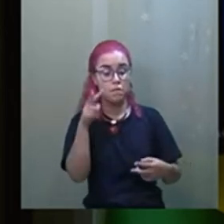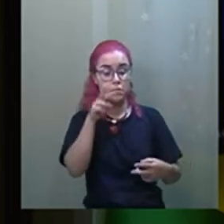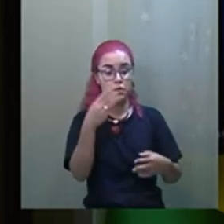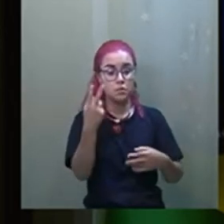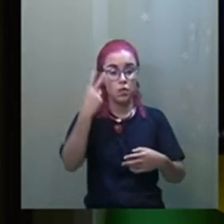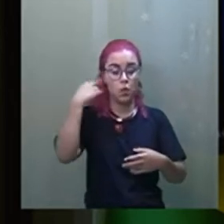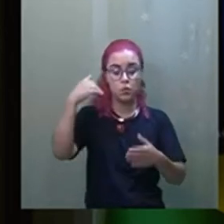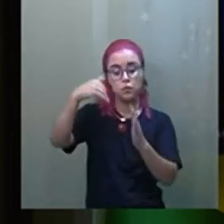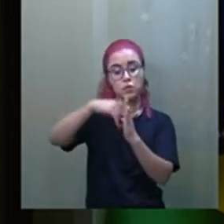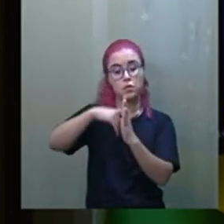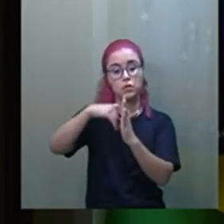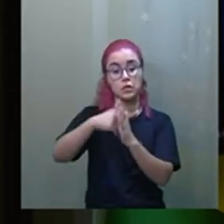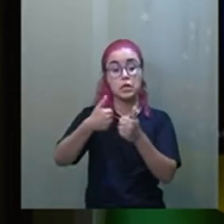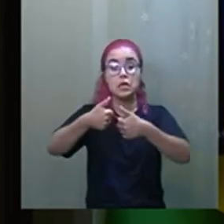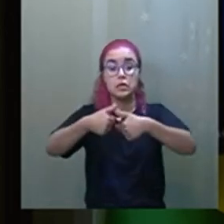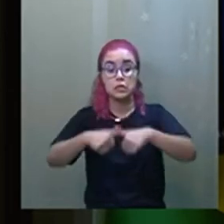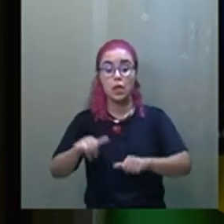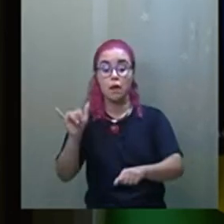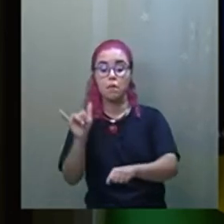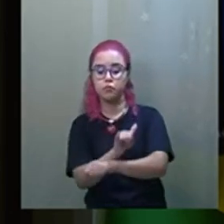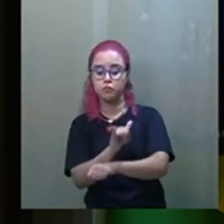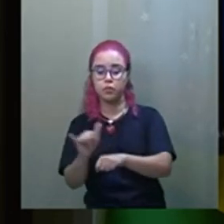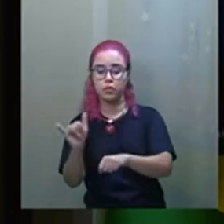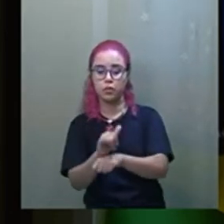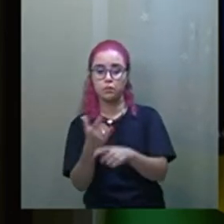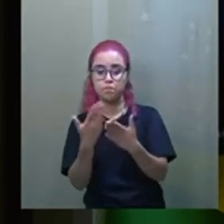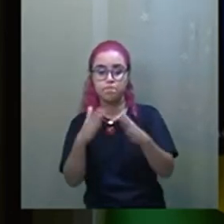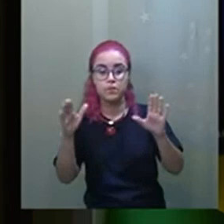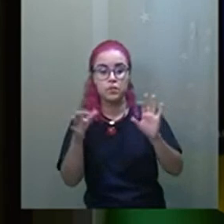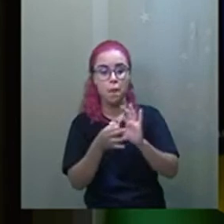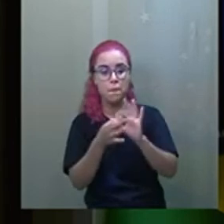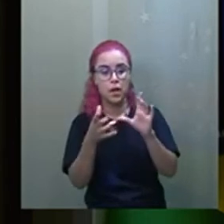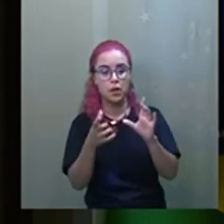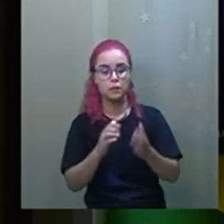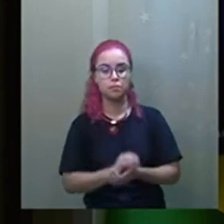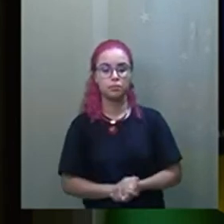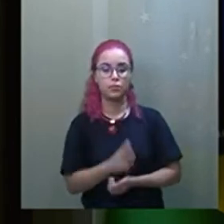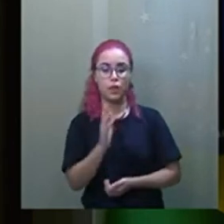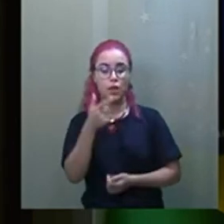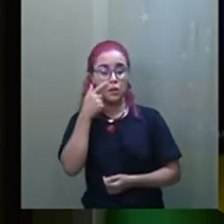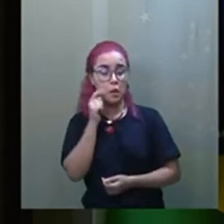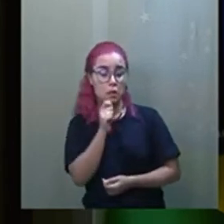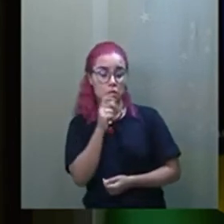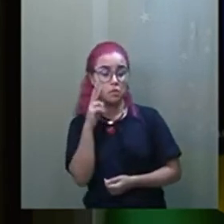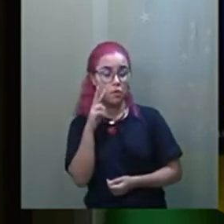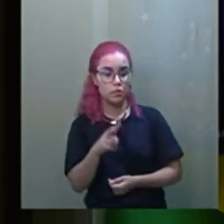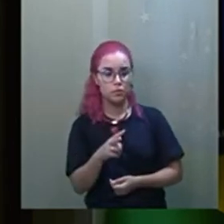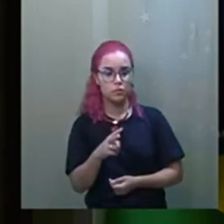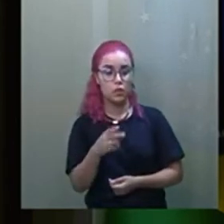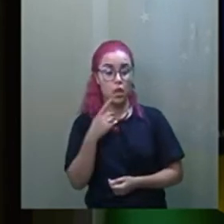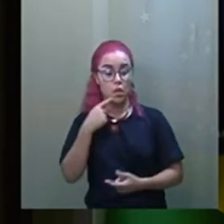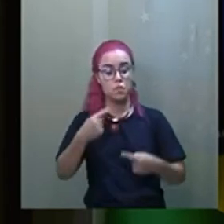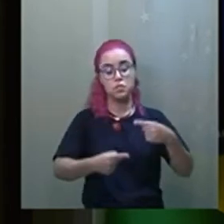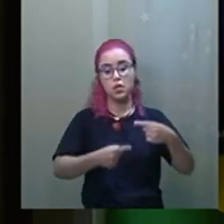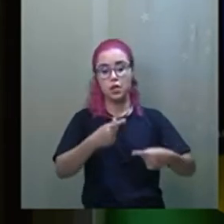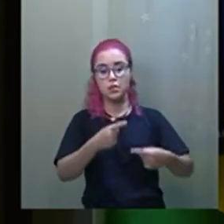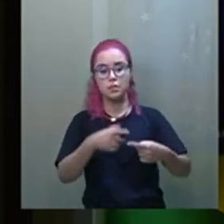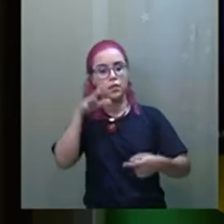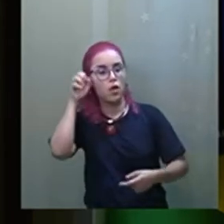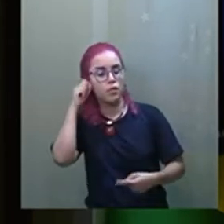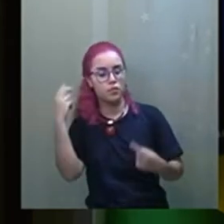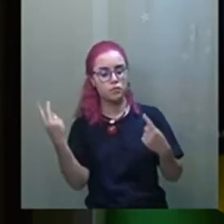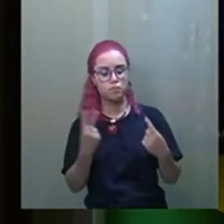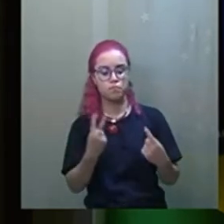no Senado, que está disponível no YouTube, quem não assistiu ainda, debate equilibrado, ouvindo os 2